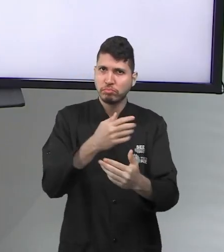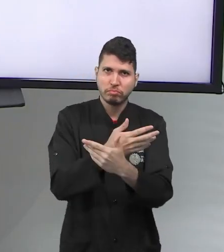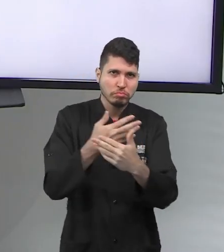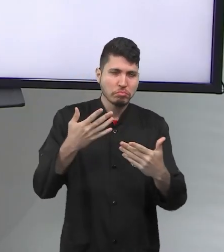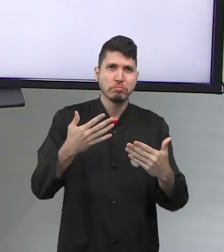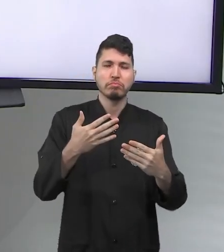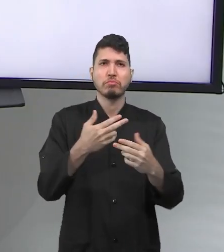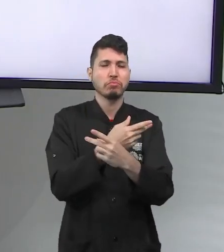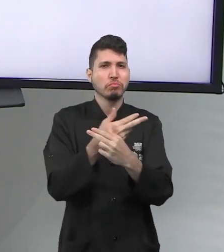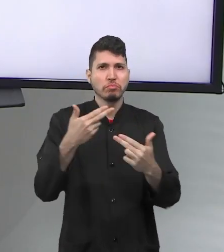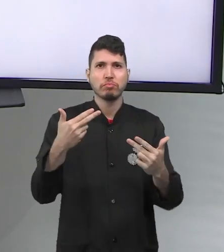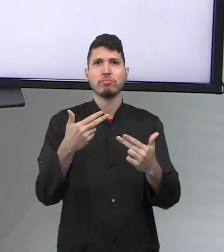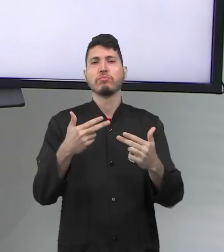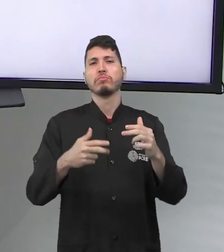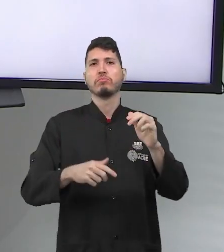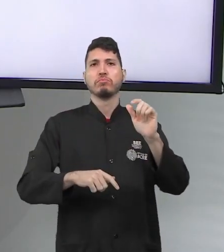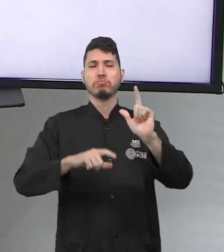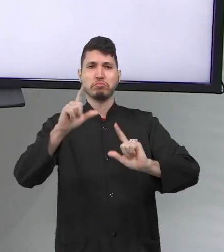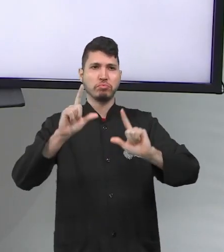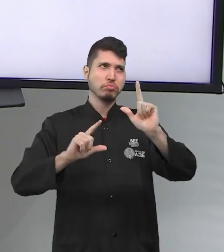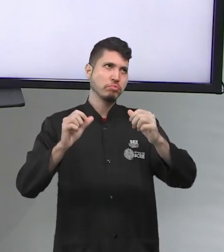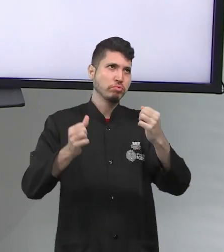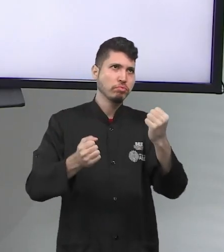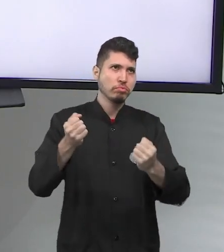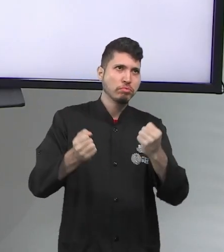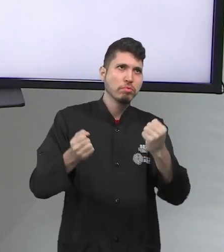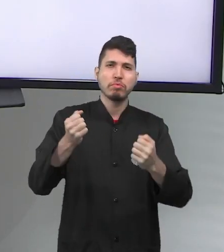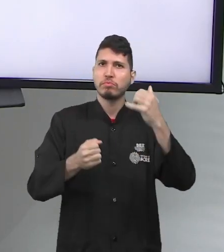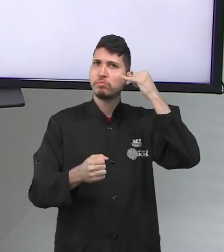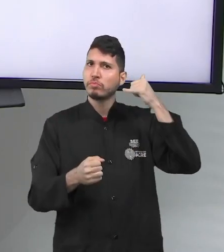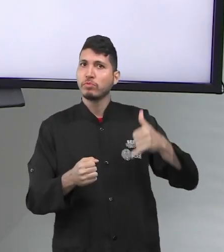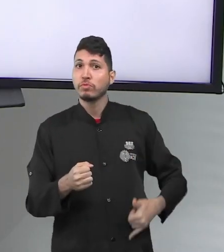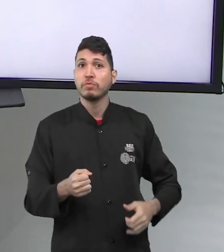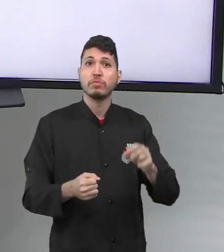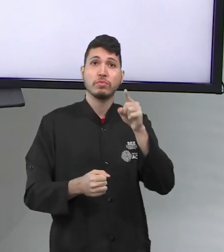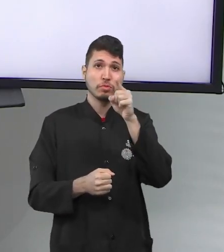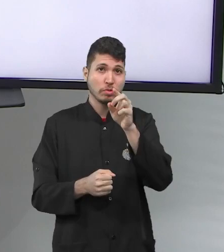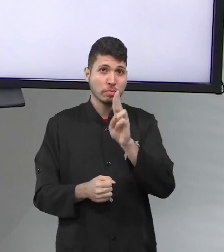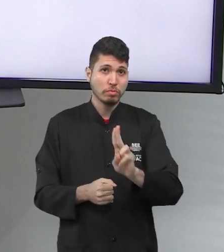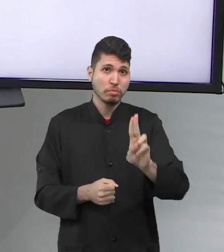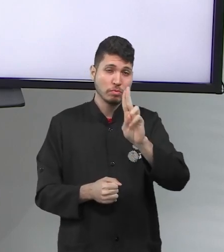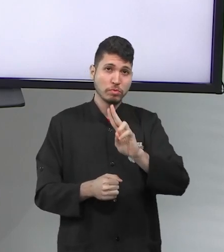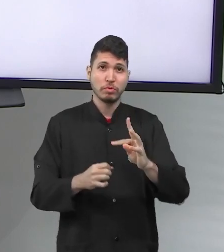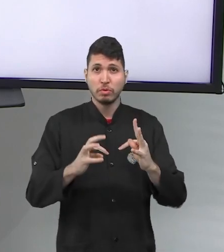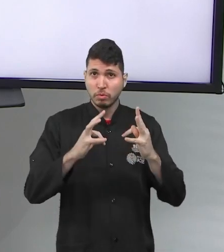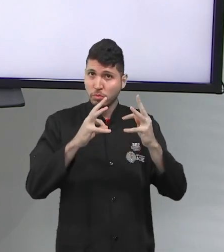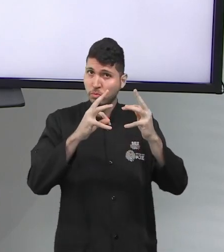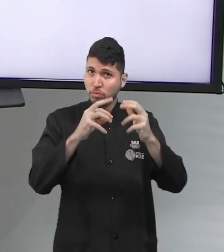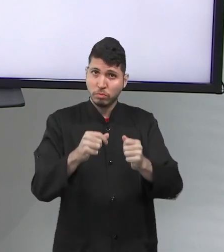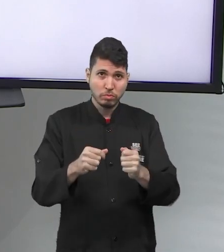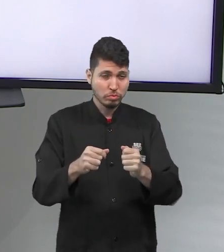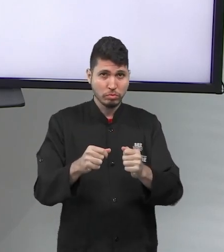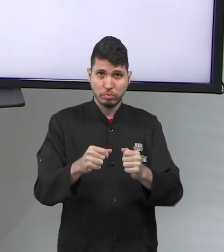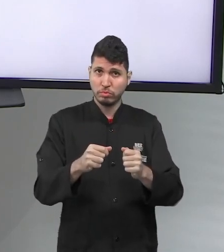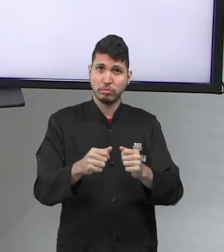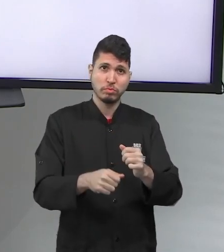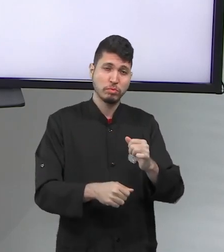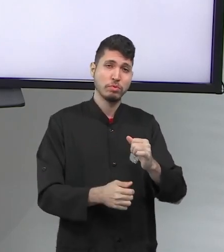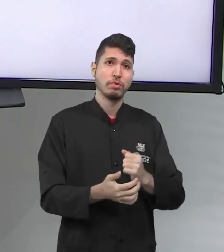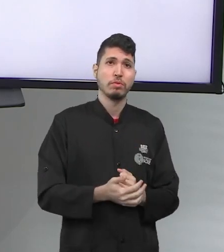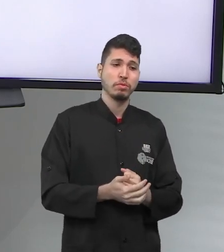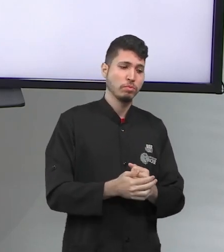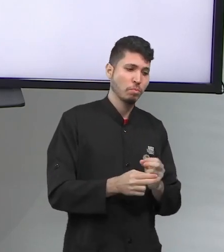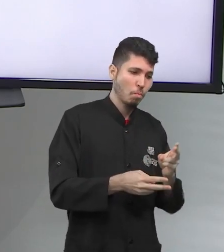televisão, um carro e assim sucessivamente. Você retira todos os insumos necessários justamente